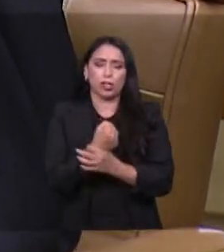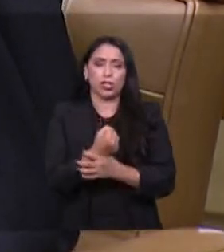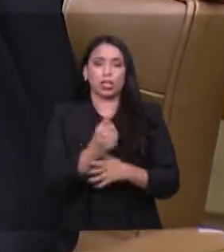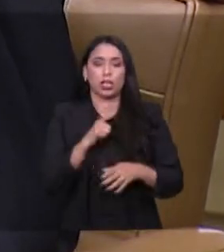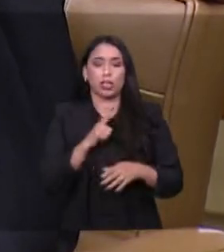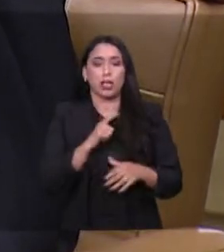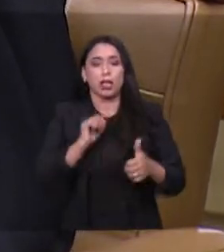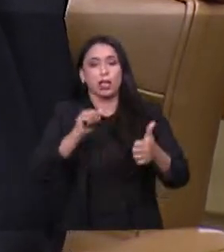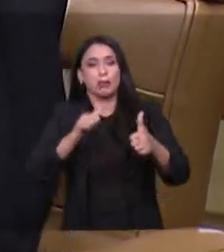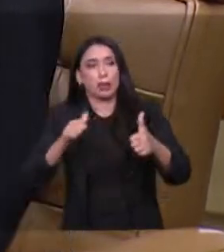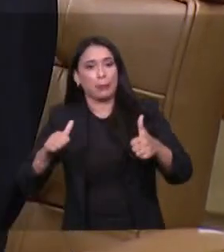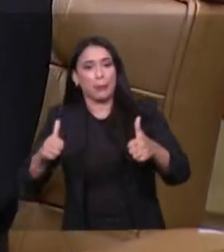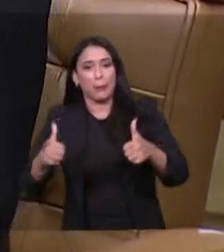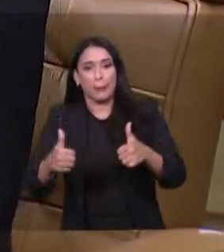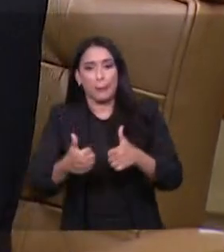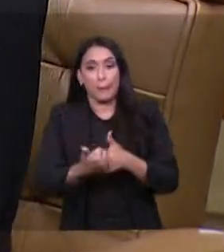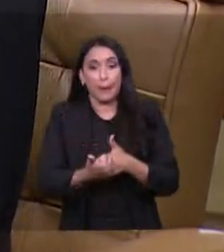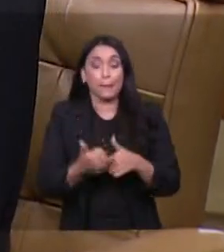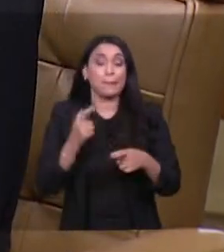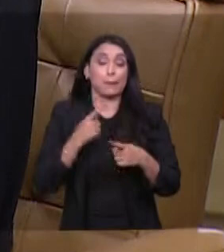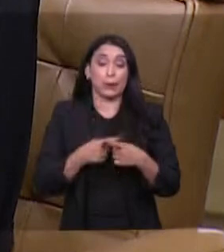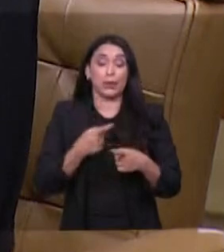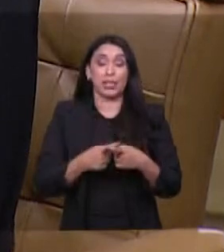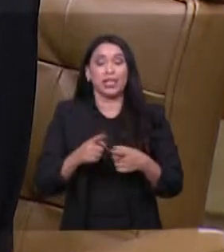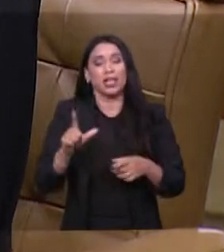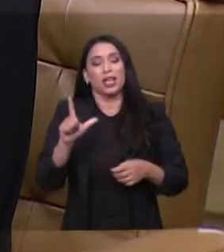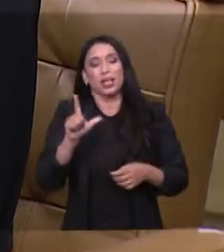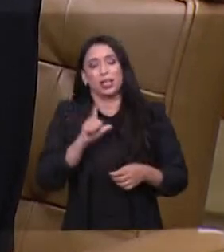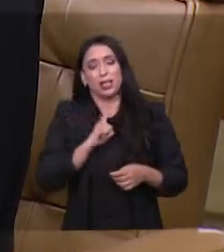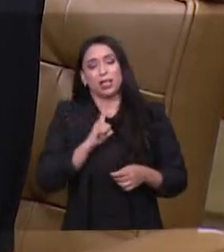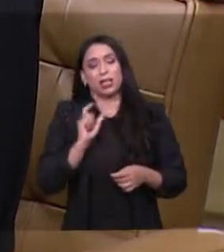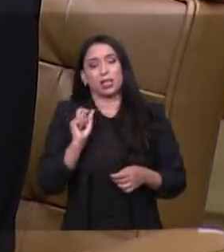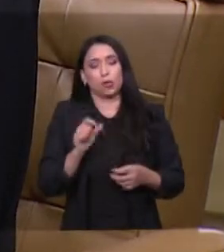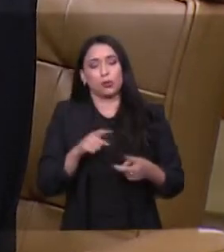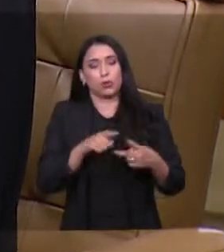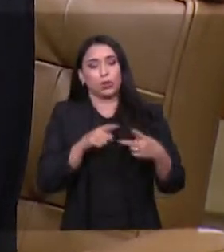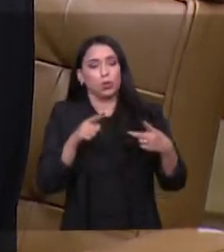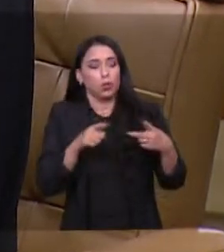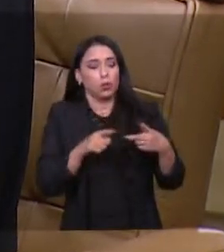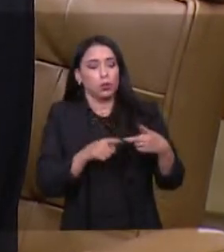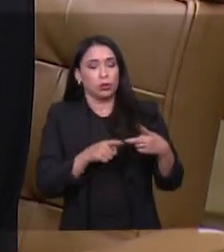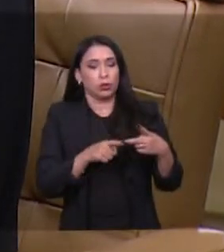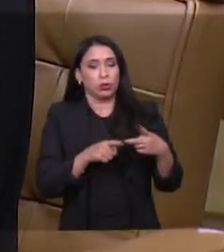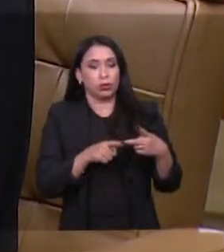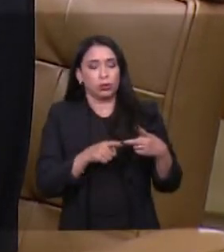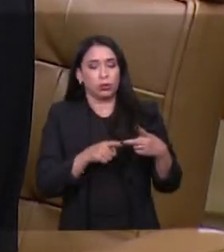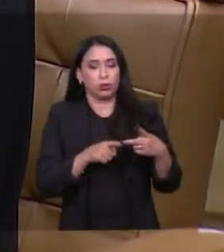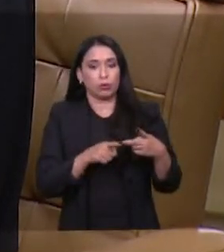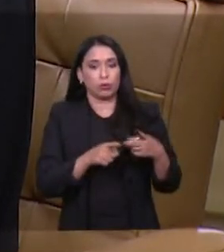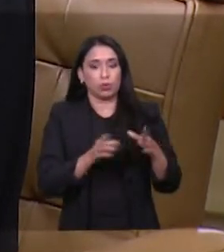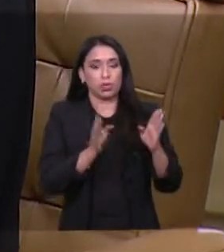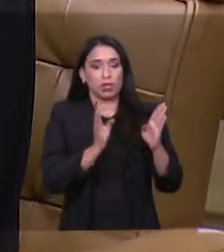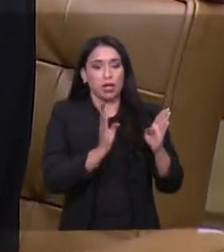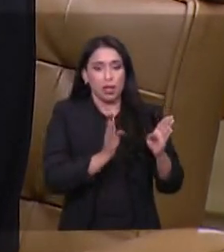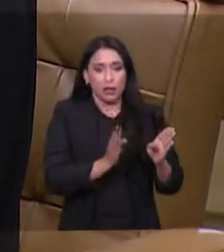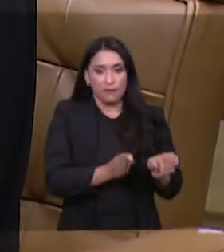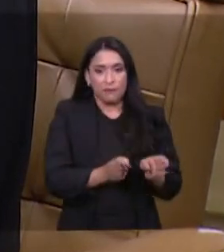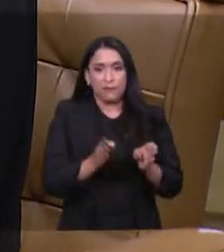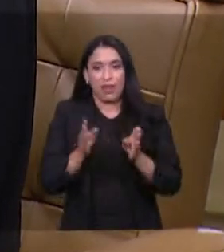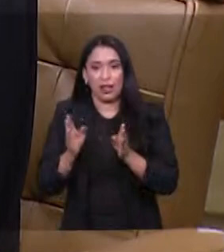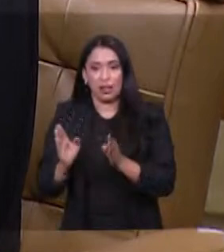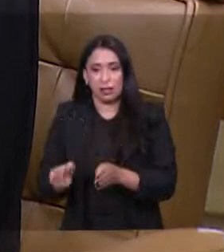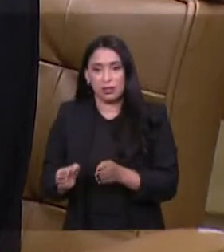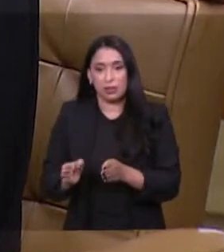tribunal do júri, até porque, embora tenhamos aqui duas fases, a fase da pronúncia é uma fase